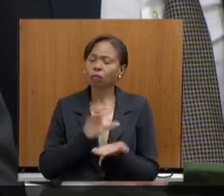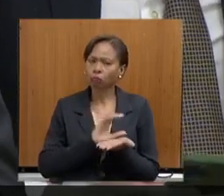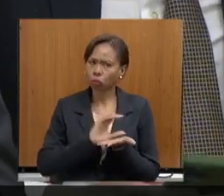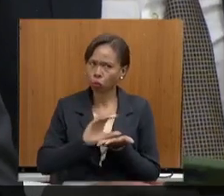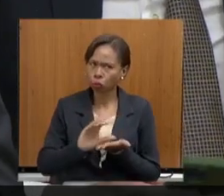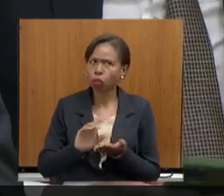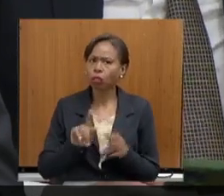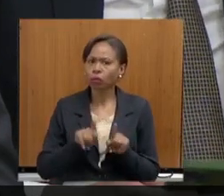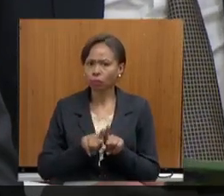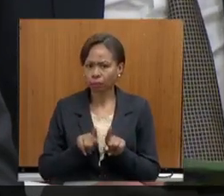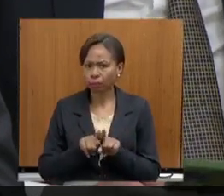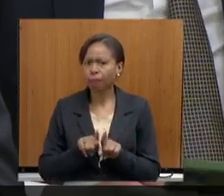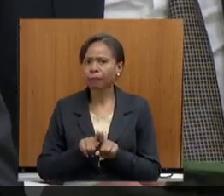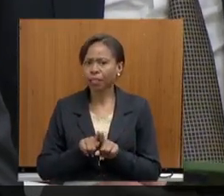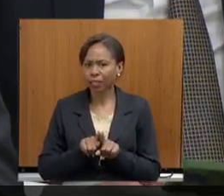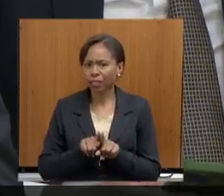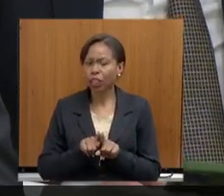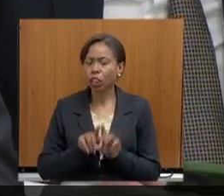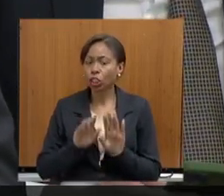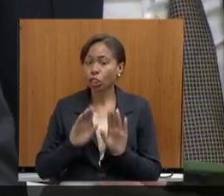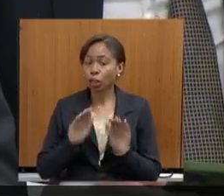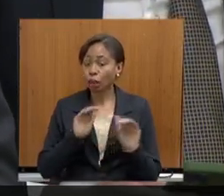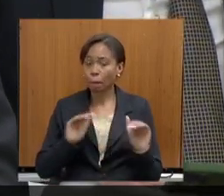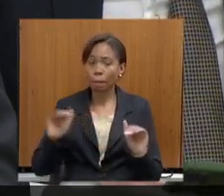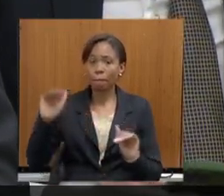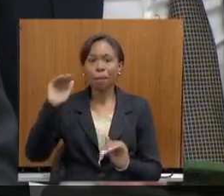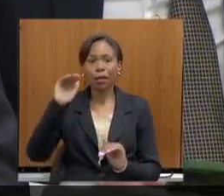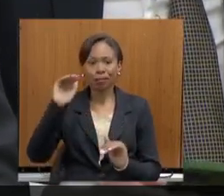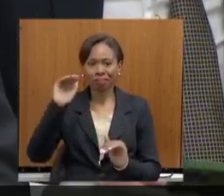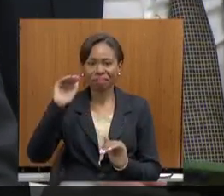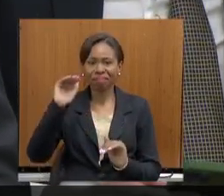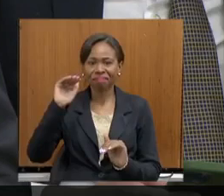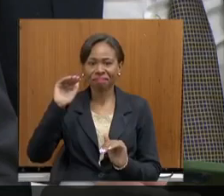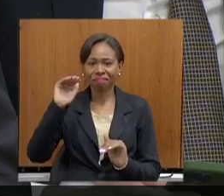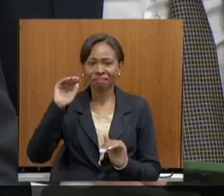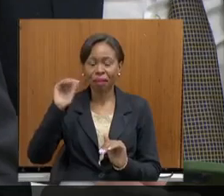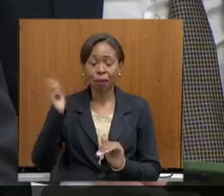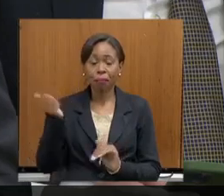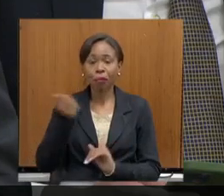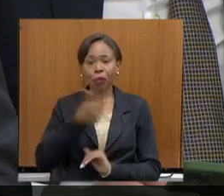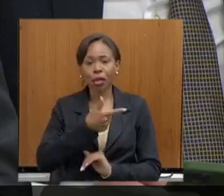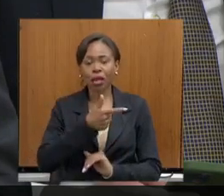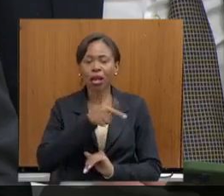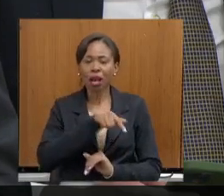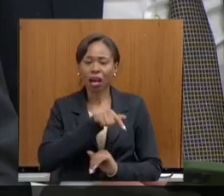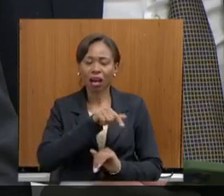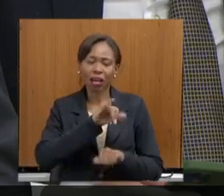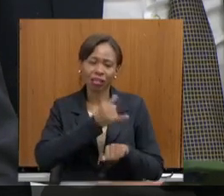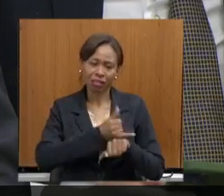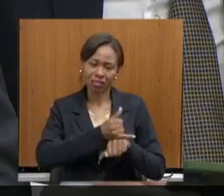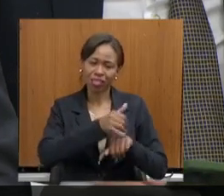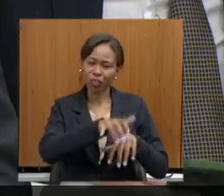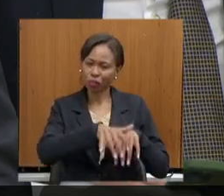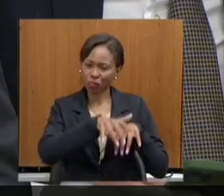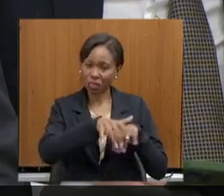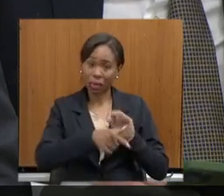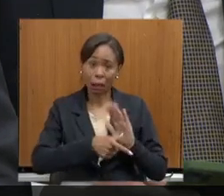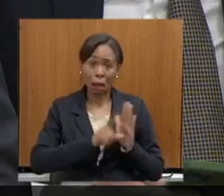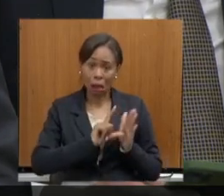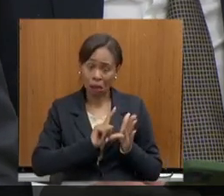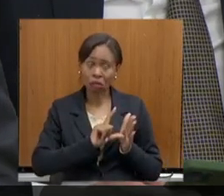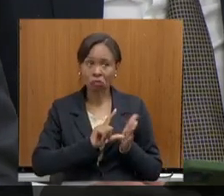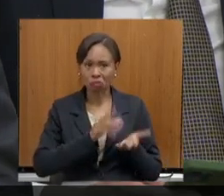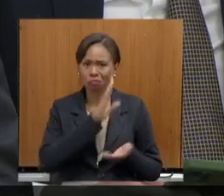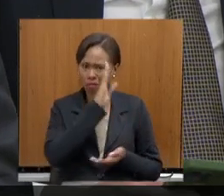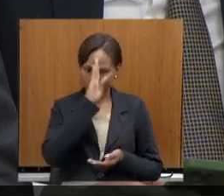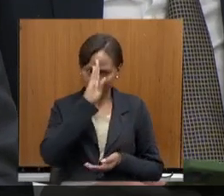né já supera a da mineração que sempre foi né o carro-chefe A locomotiva